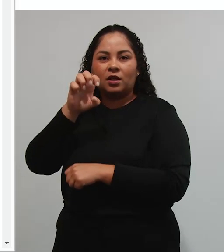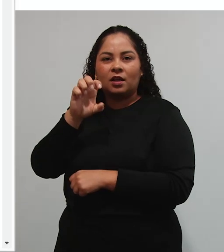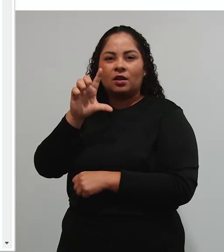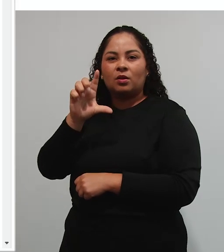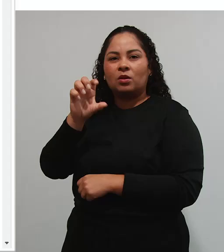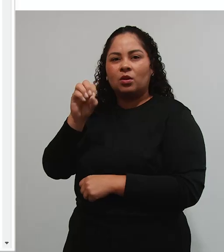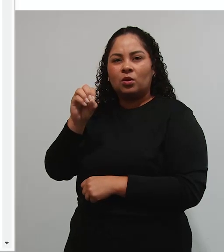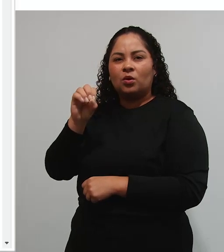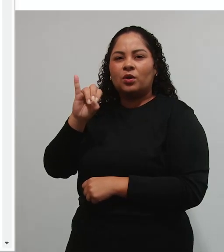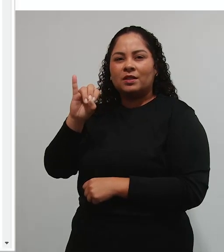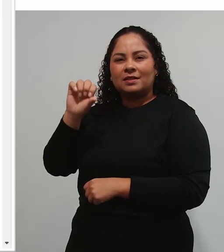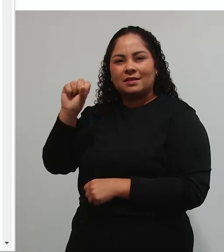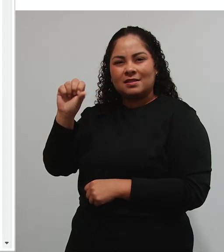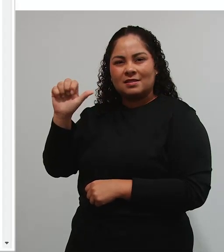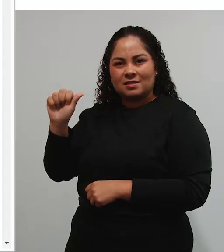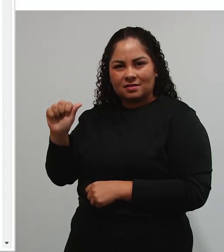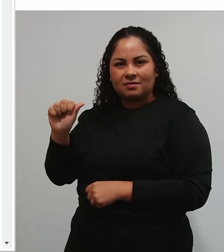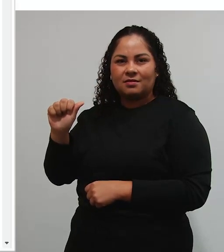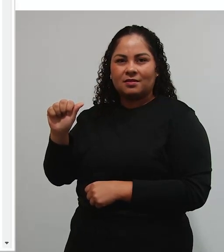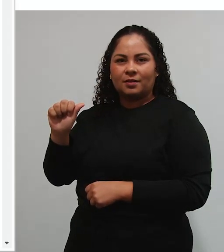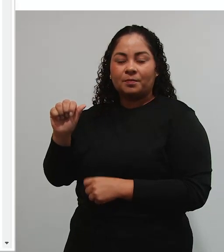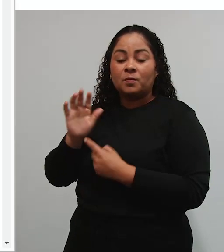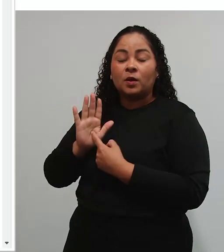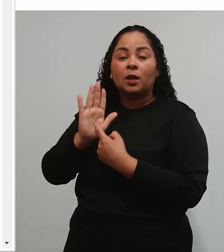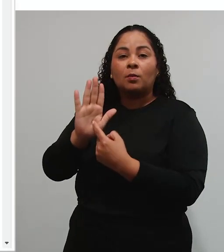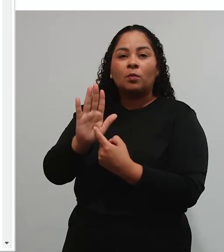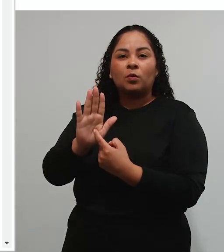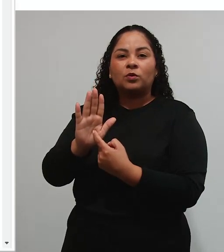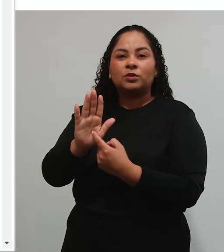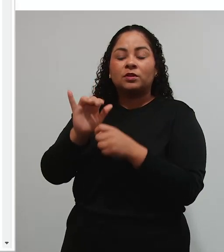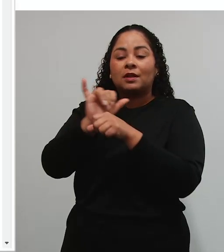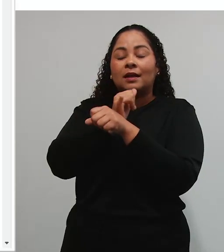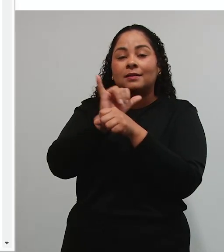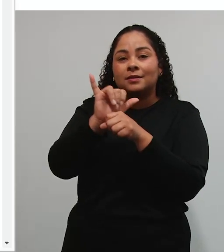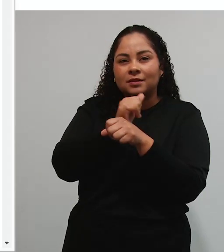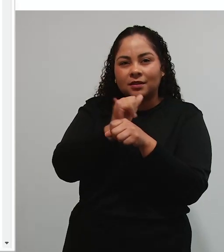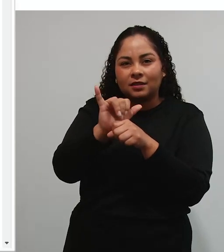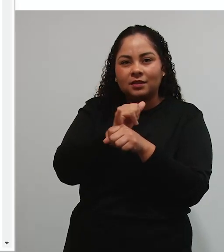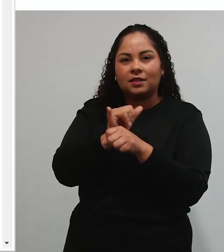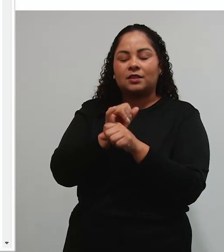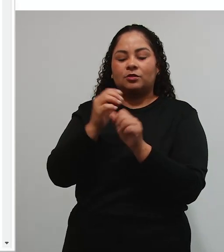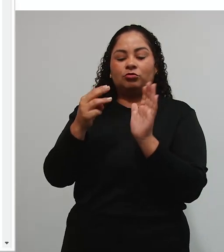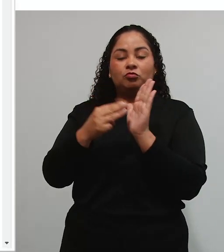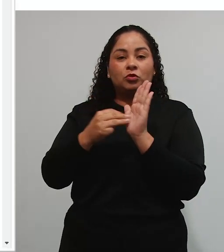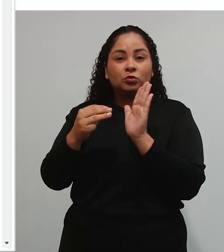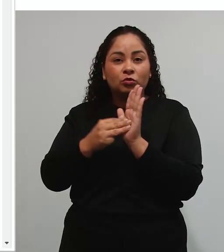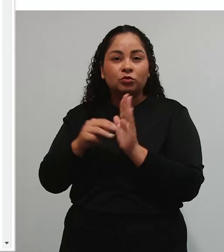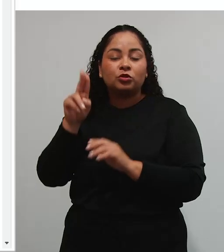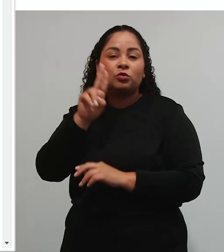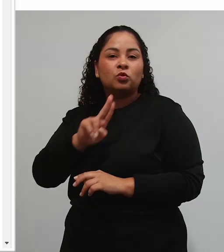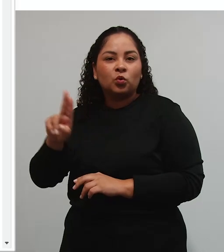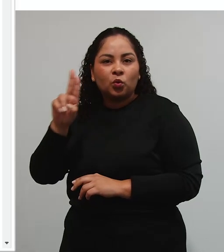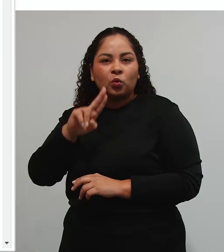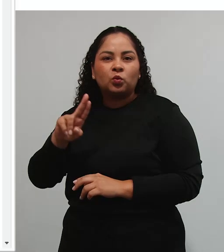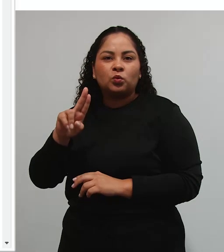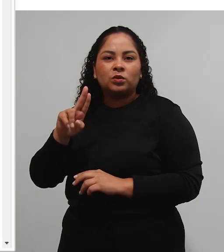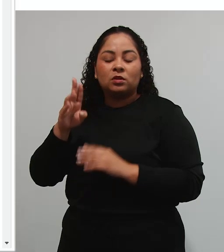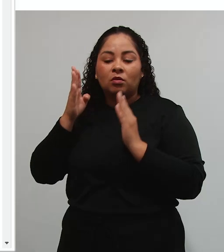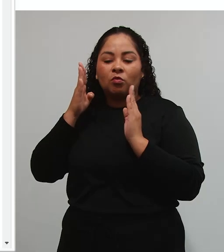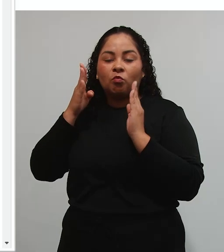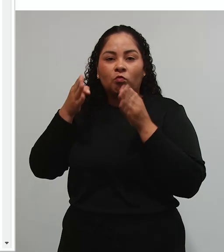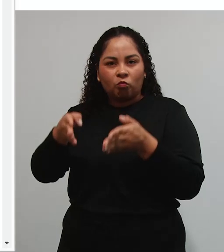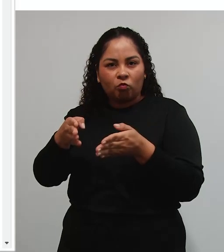ela vai trazer do ponto de vista mais estrutural, do ponto de vista da metodologia científica mesmo, do ponto de vista da